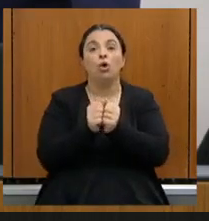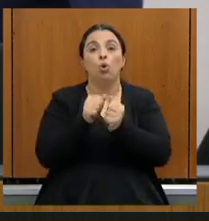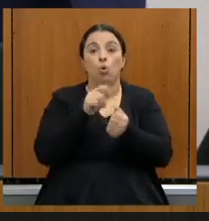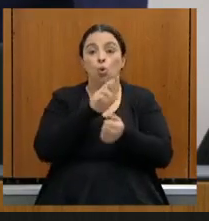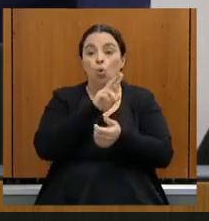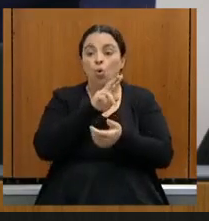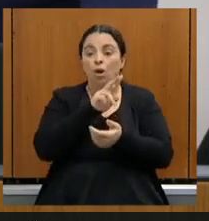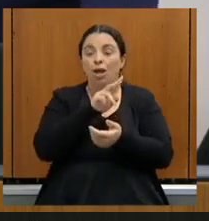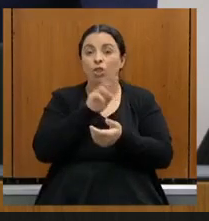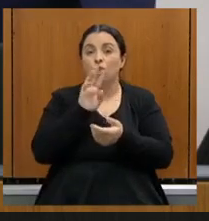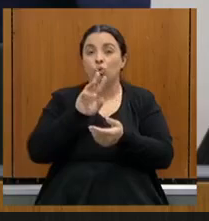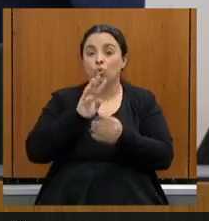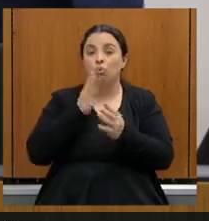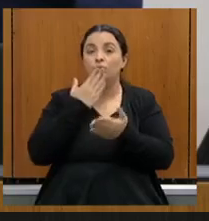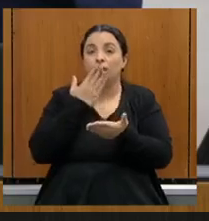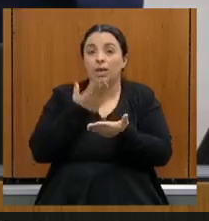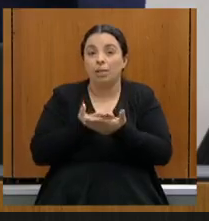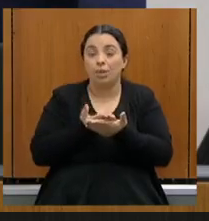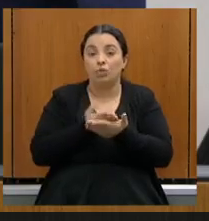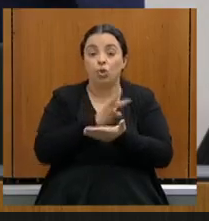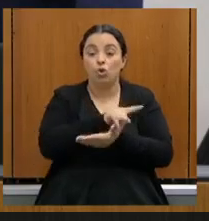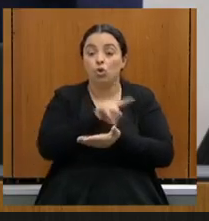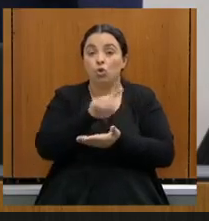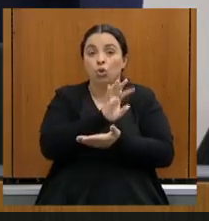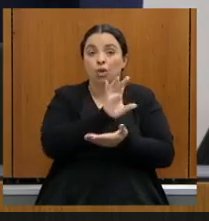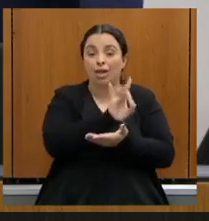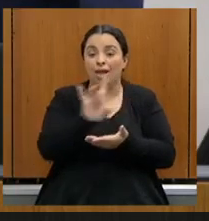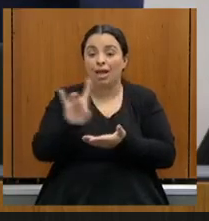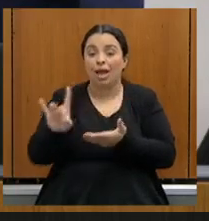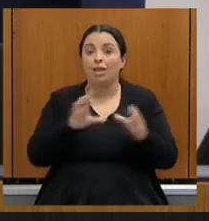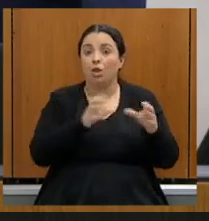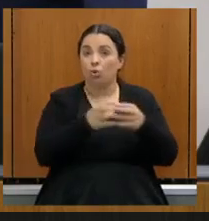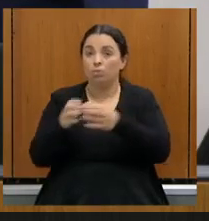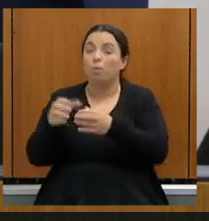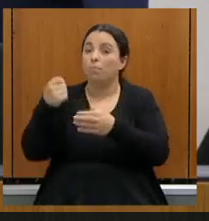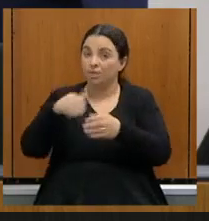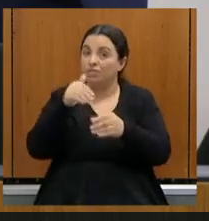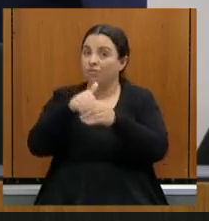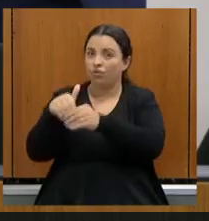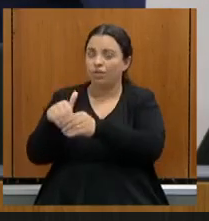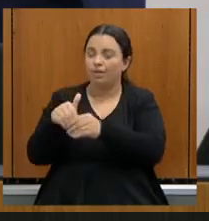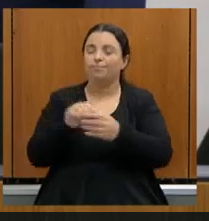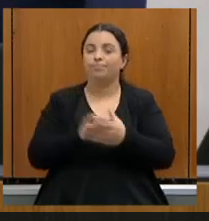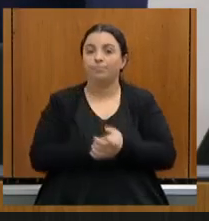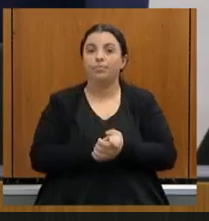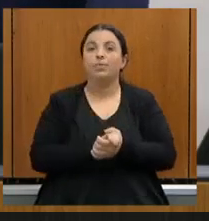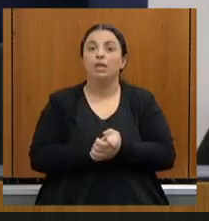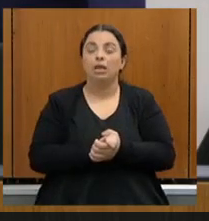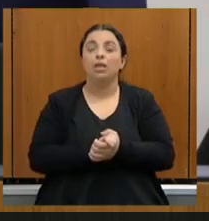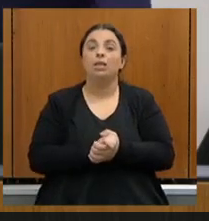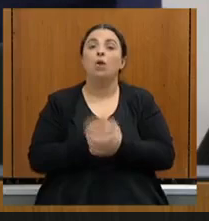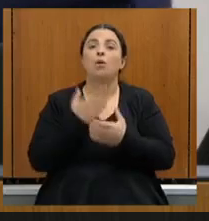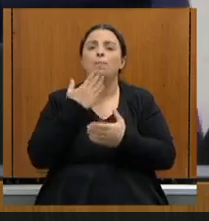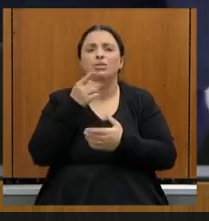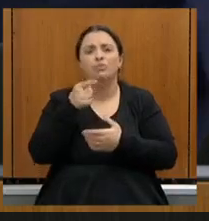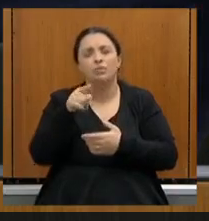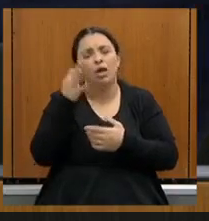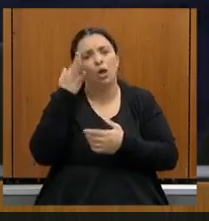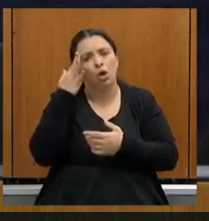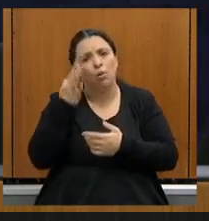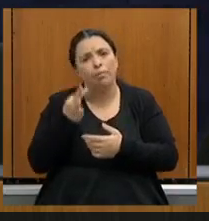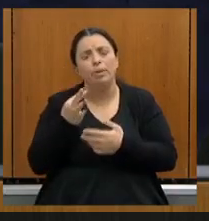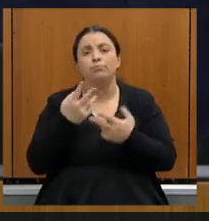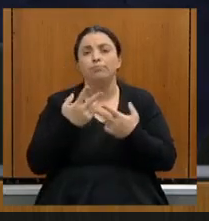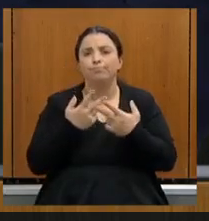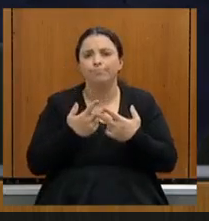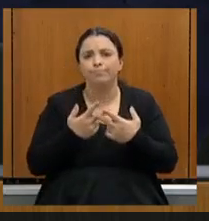membros das três comissões. E nós temos quórum nas três comissões. Então, peço aí a compreensão e